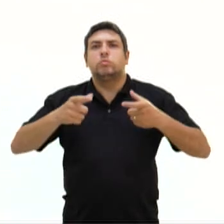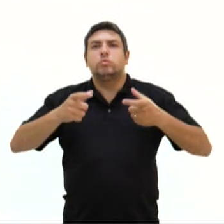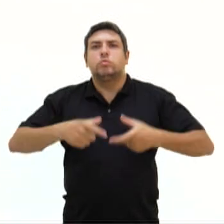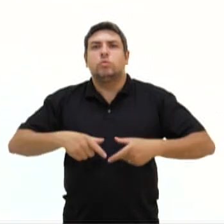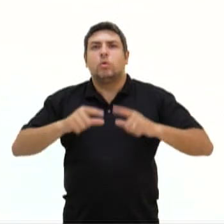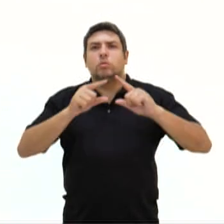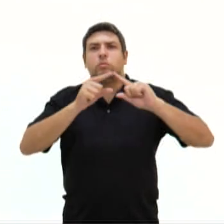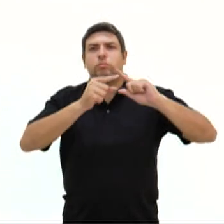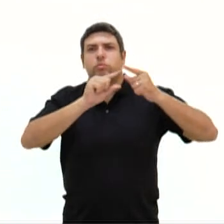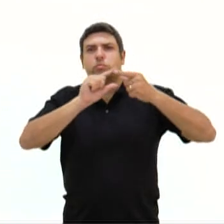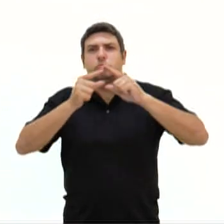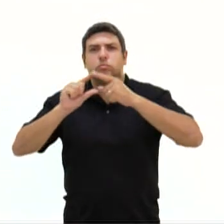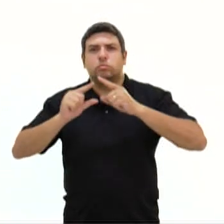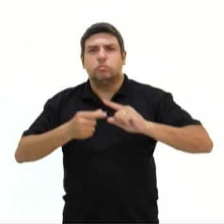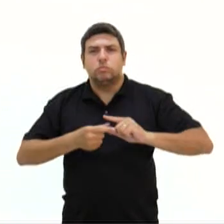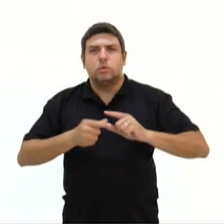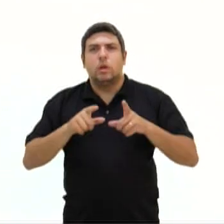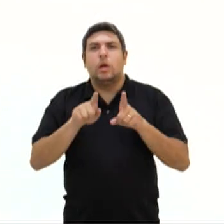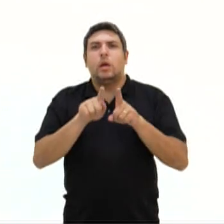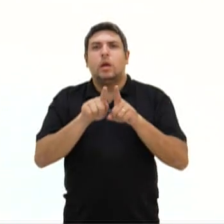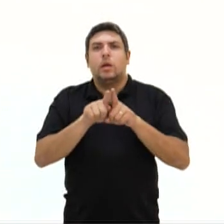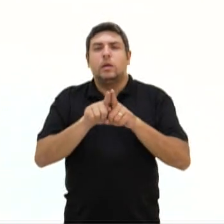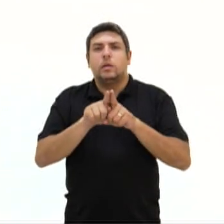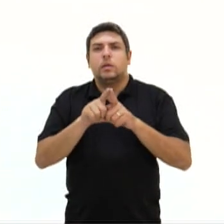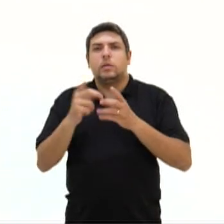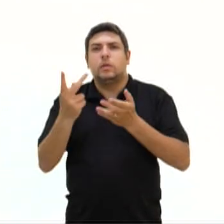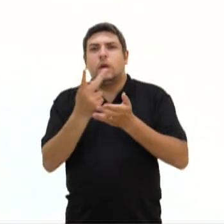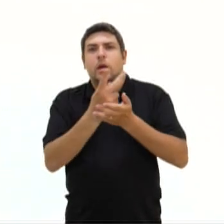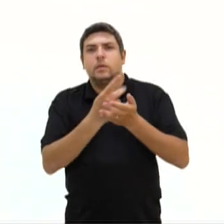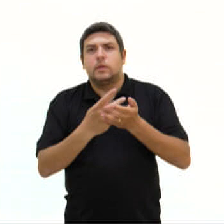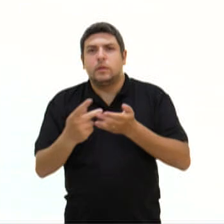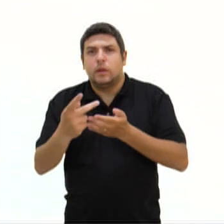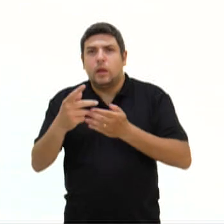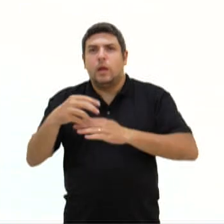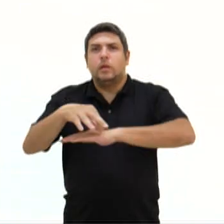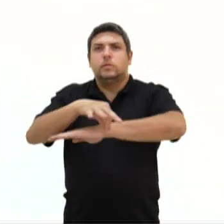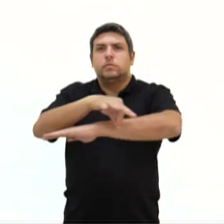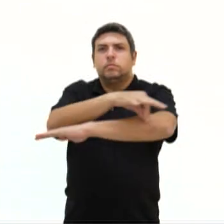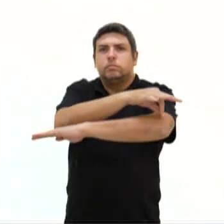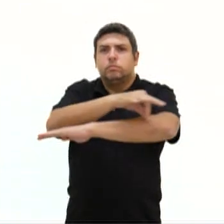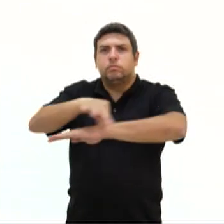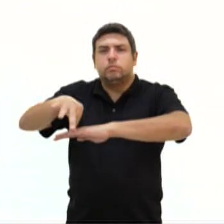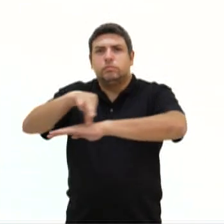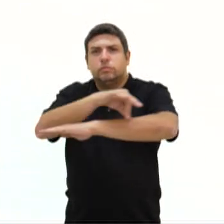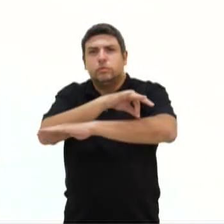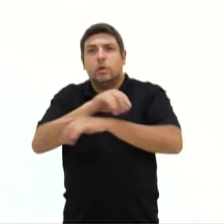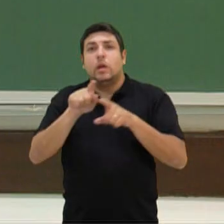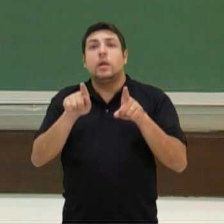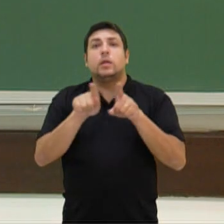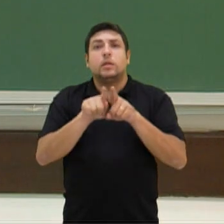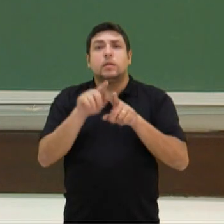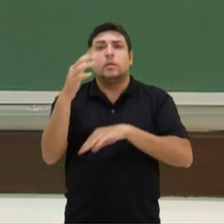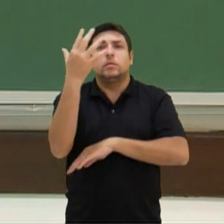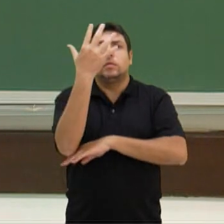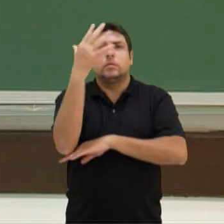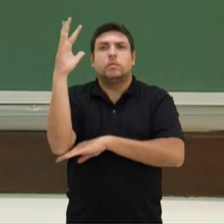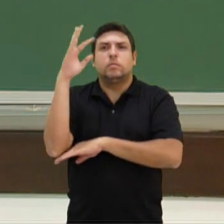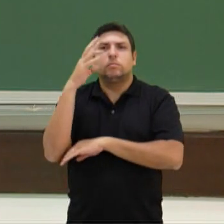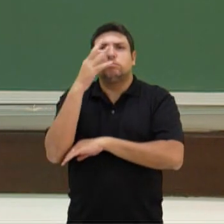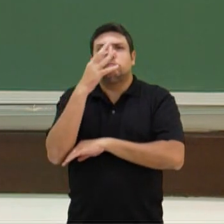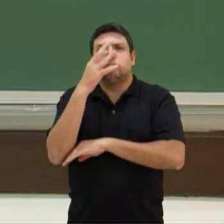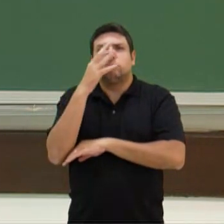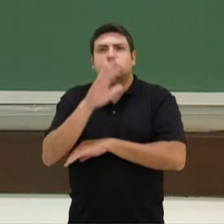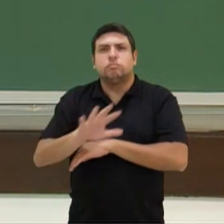na arte, na arquitetura e é possível visualizá-la na natureza. Veja essas duas